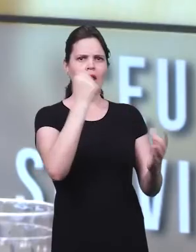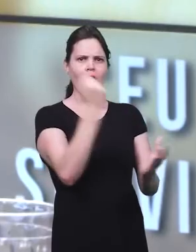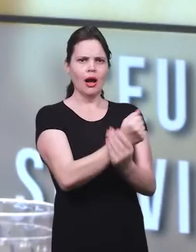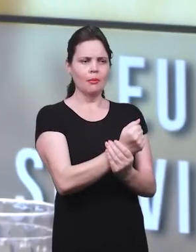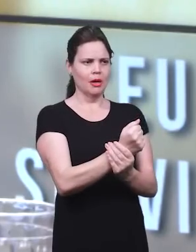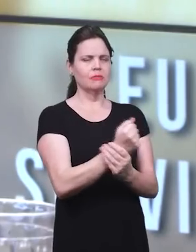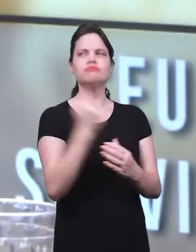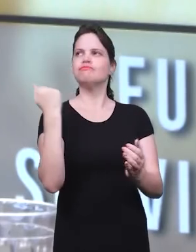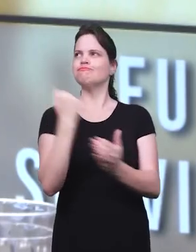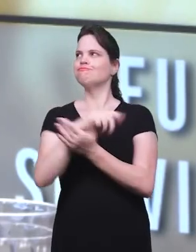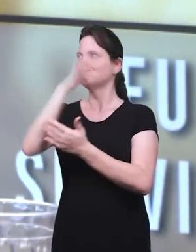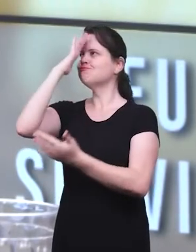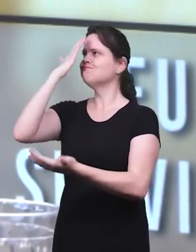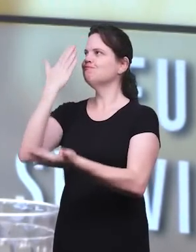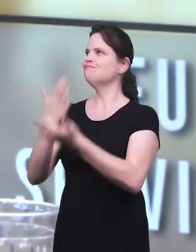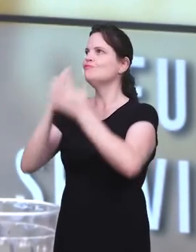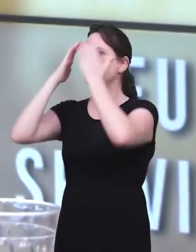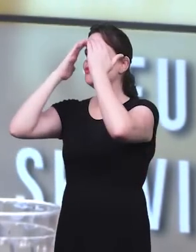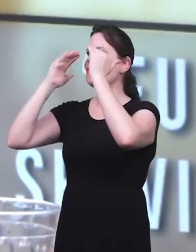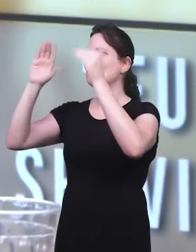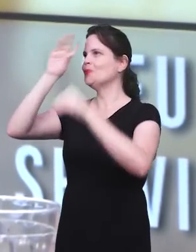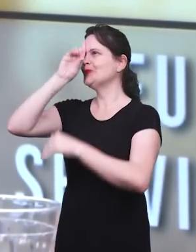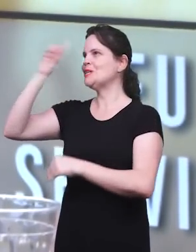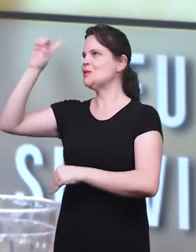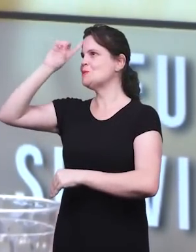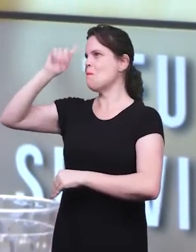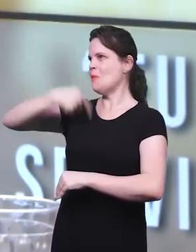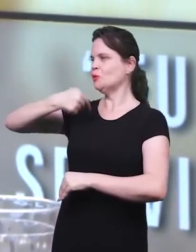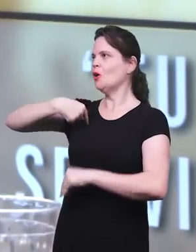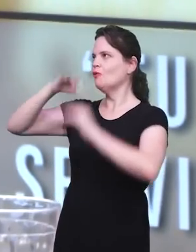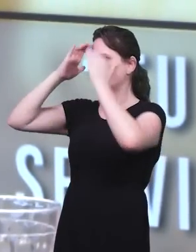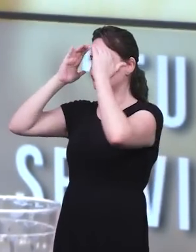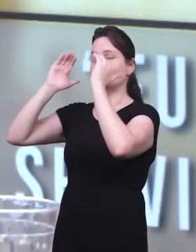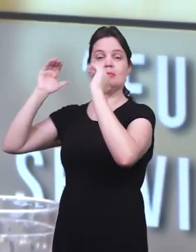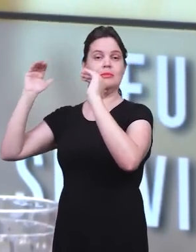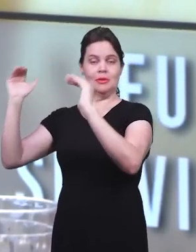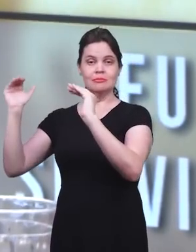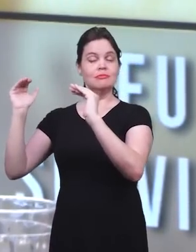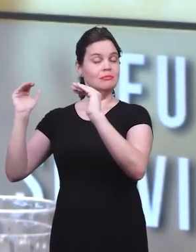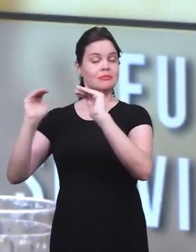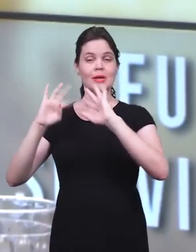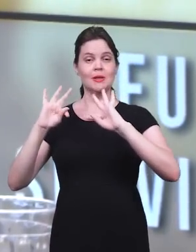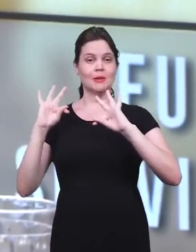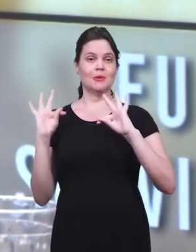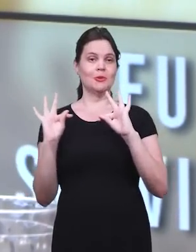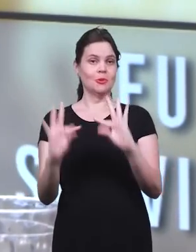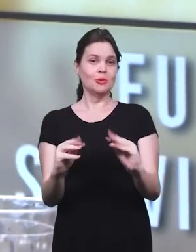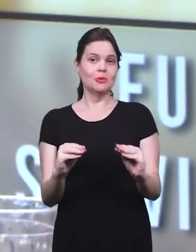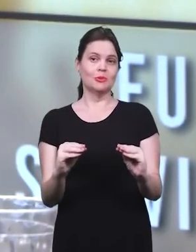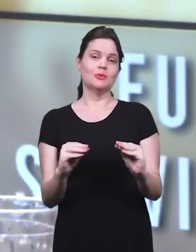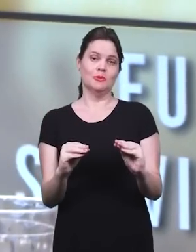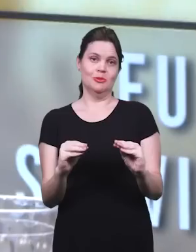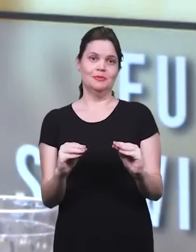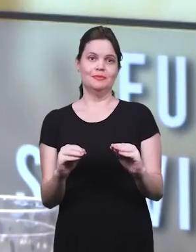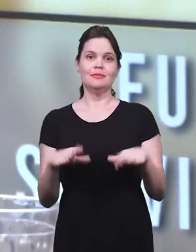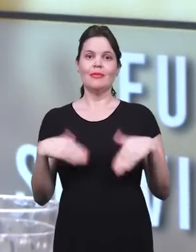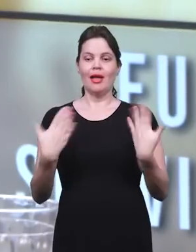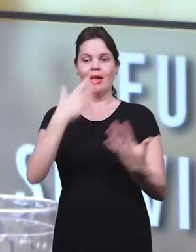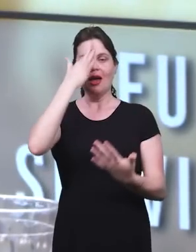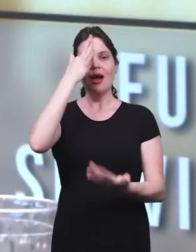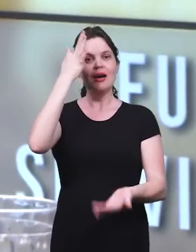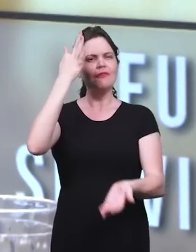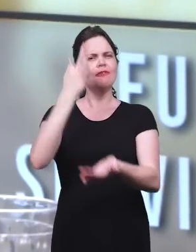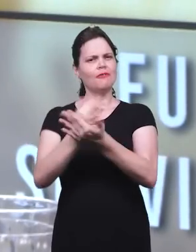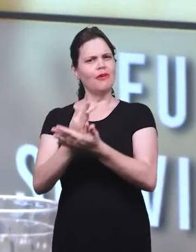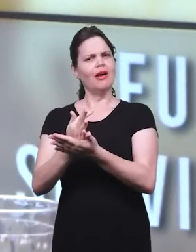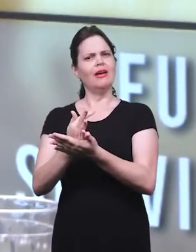a atender aquilo que o Senhor queria para a vida dele, né? Então, essa